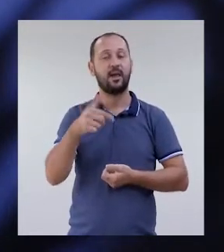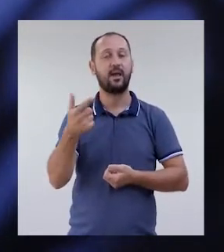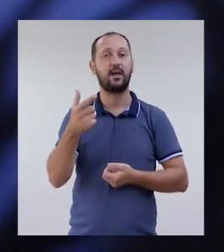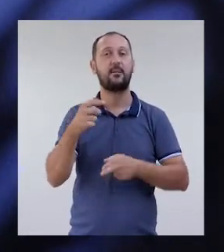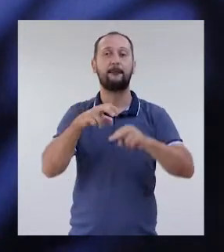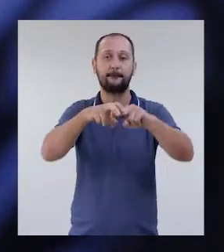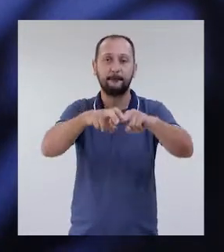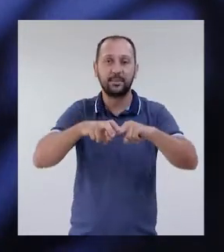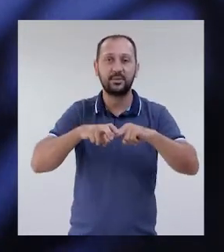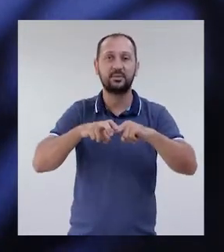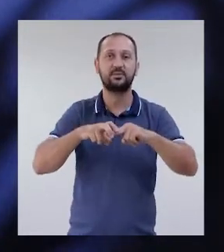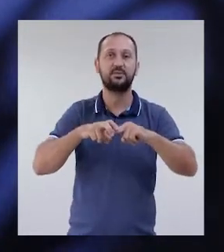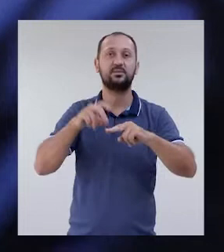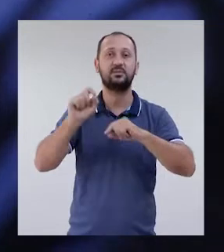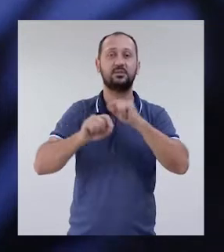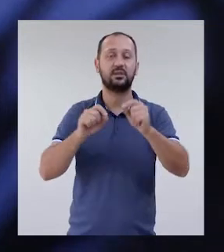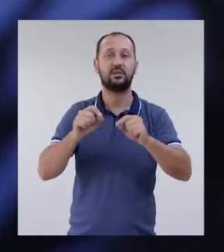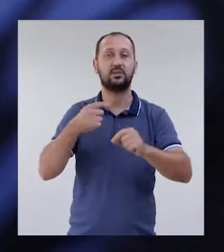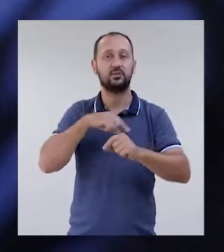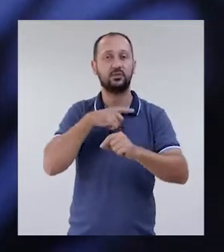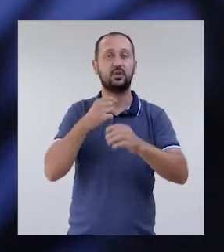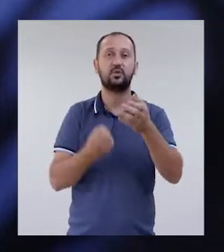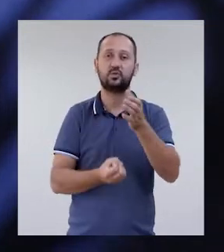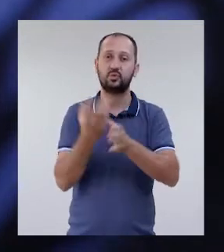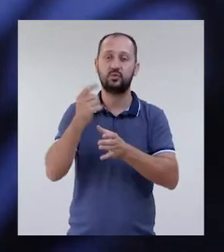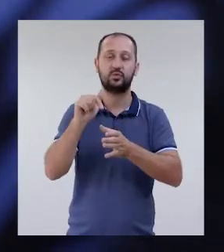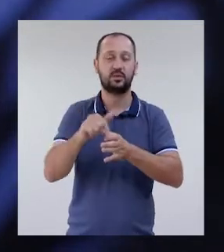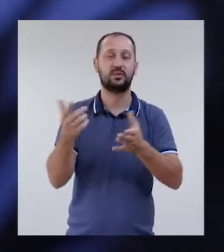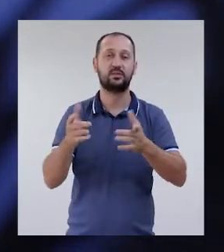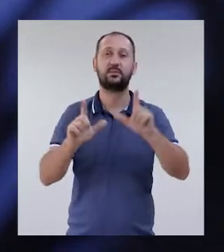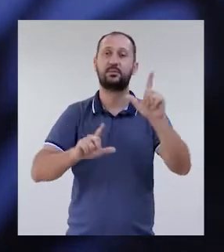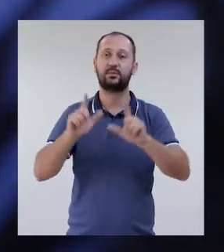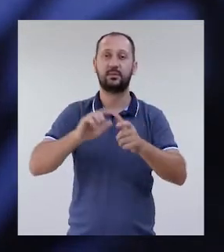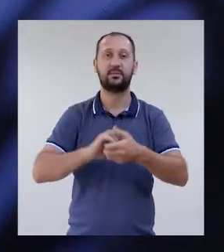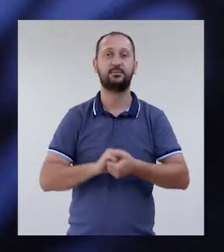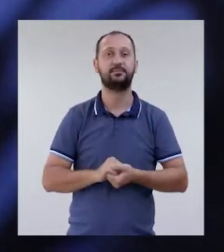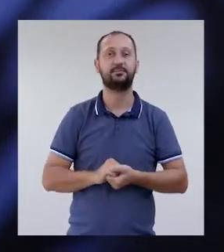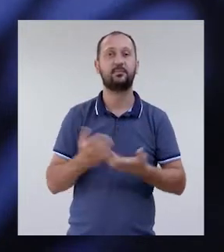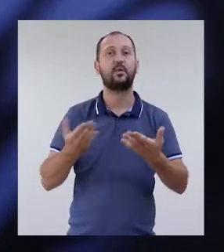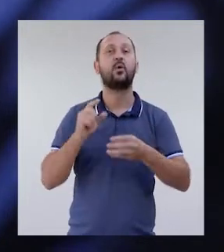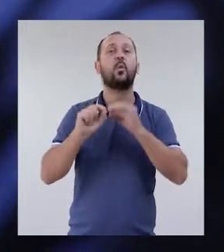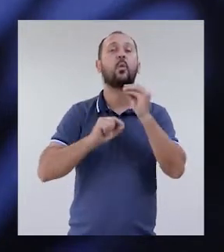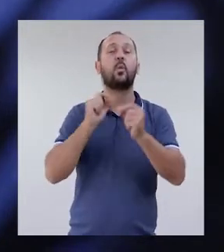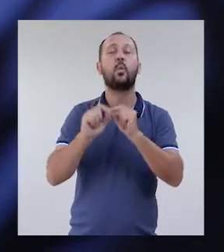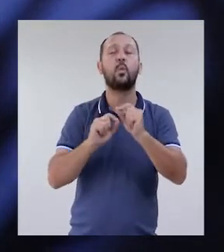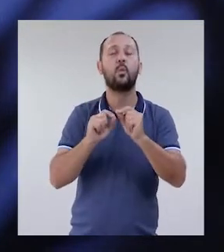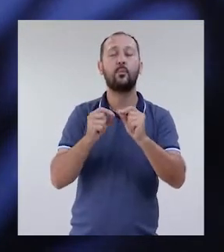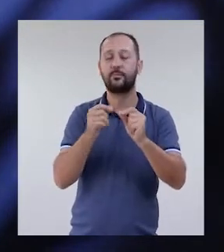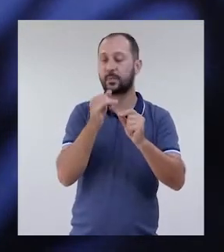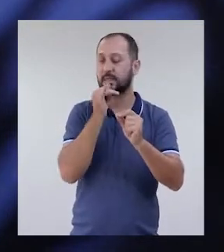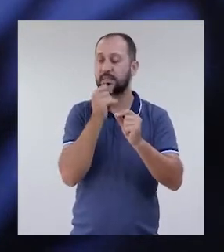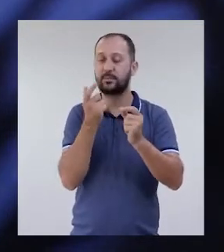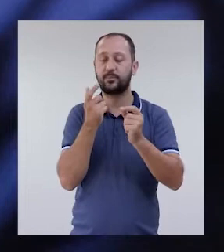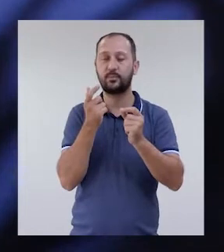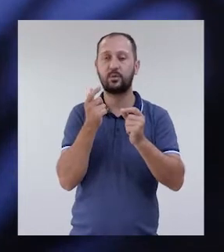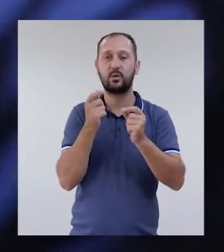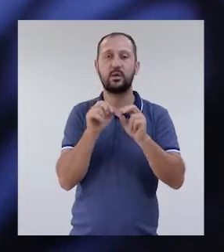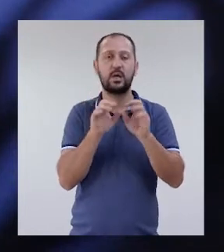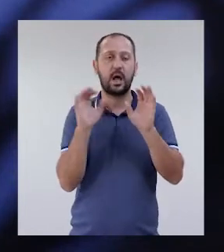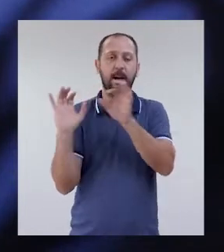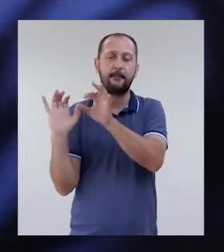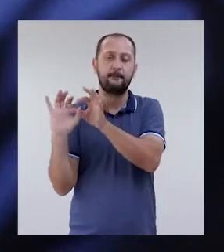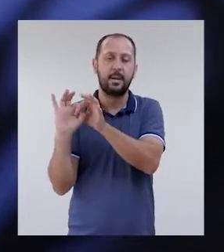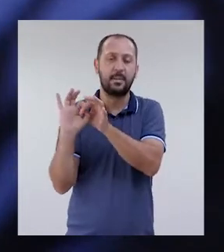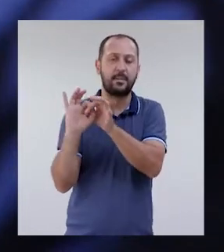Essa é o motivo que levou a gente a criar esse programa aqui. Agora, como que a gente relaciona